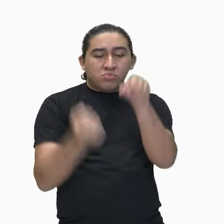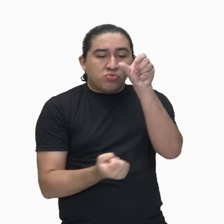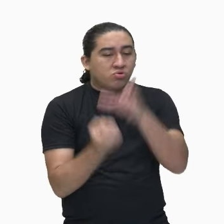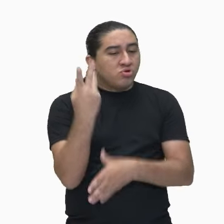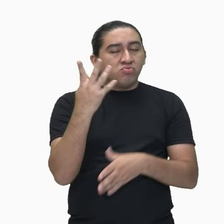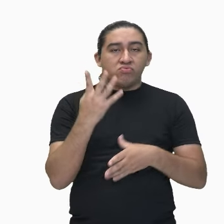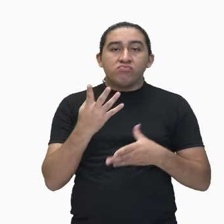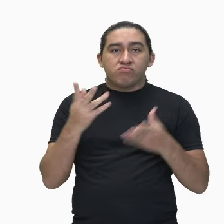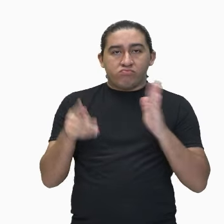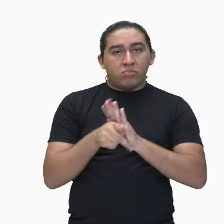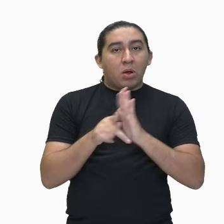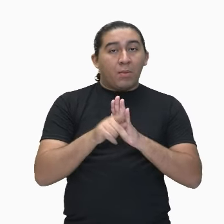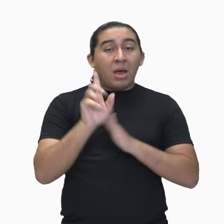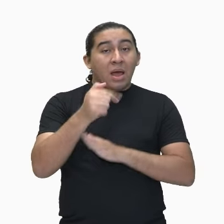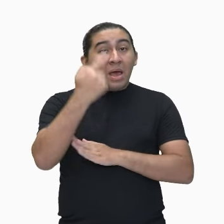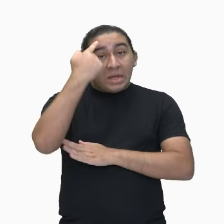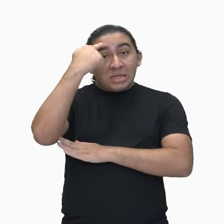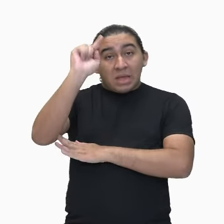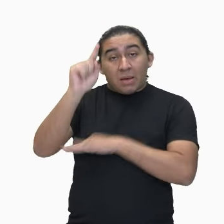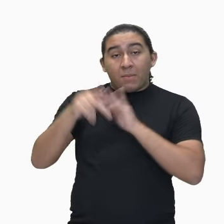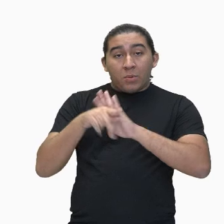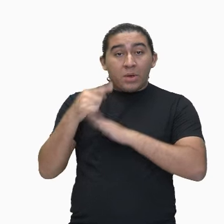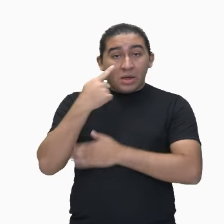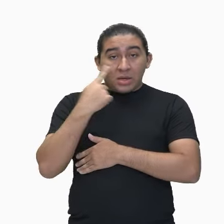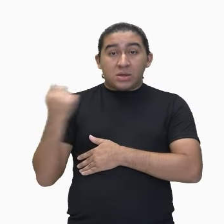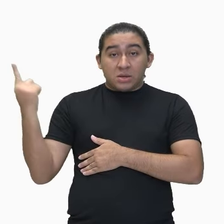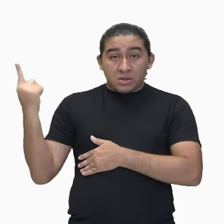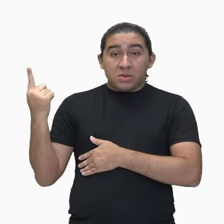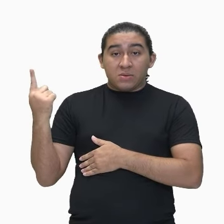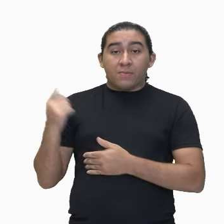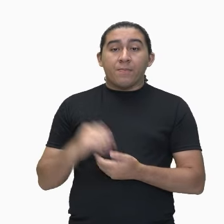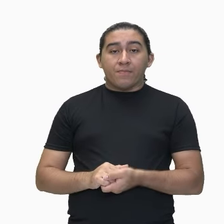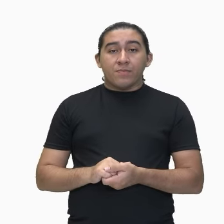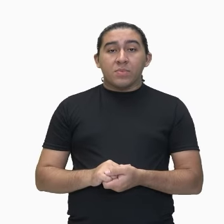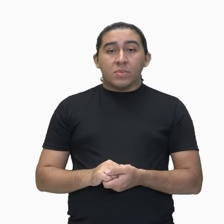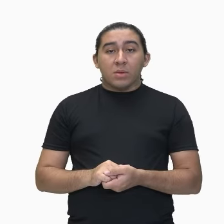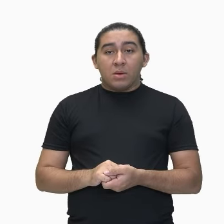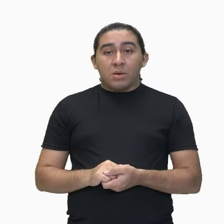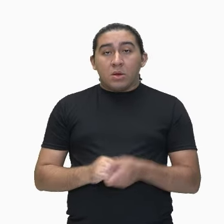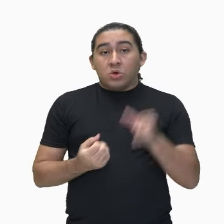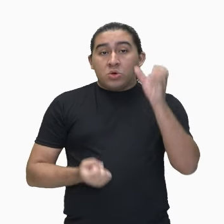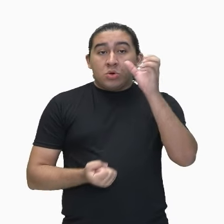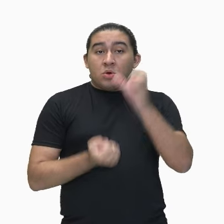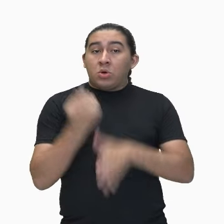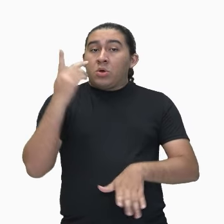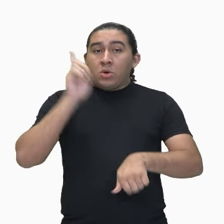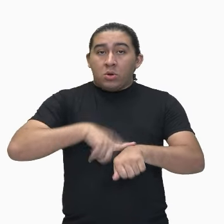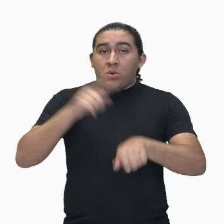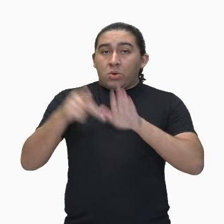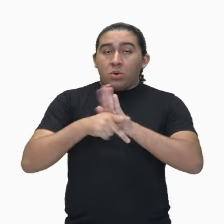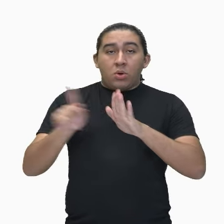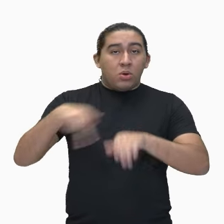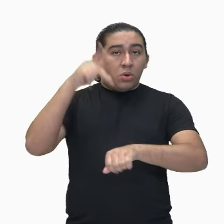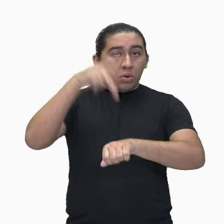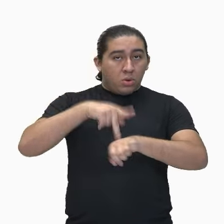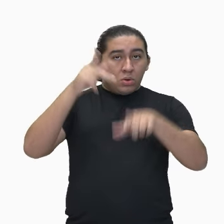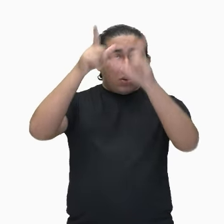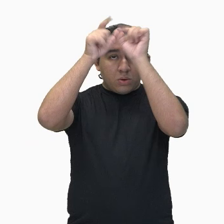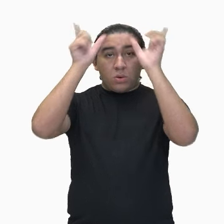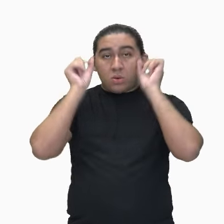tá? É a ideia do milagre grego, tá bom? A filosofia surgiu inesperadamente na Grécia, sem